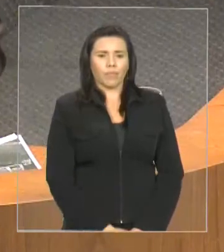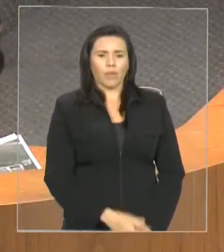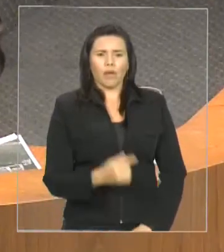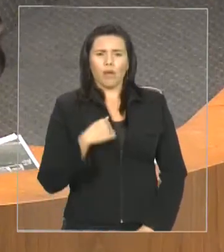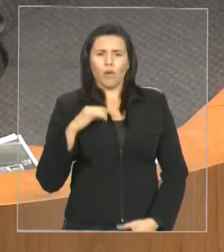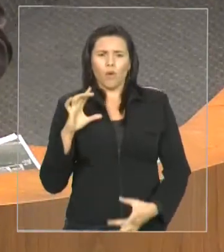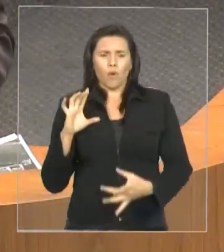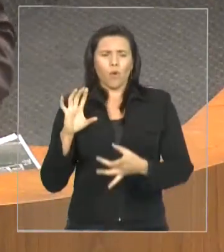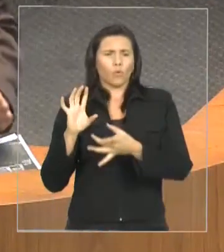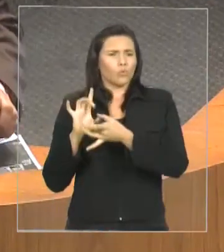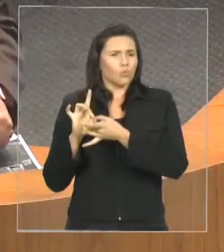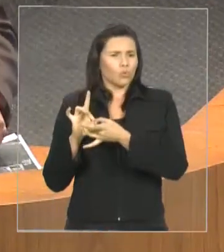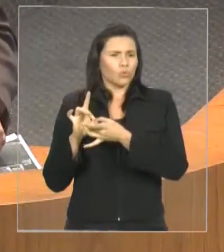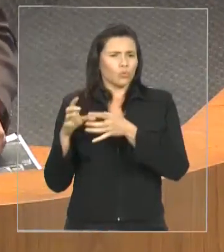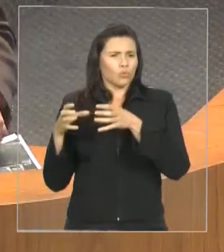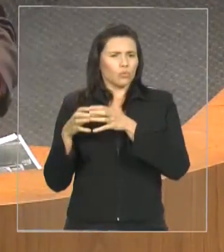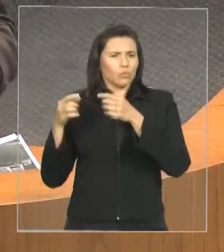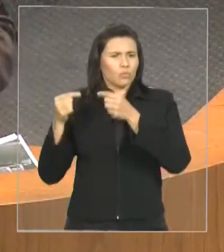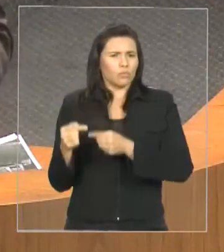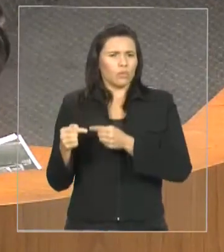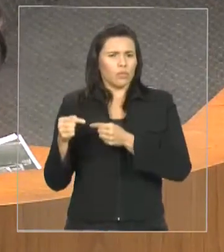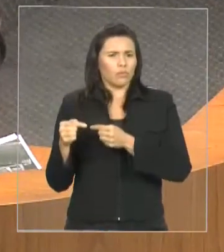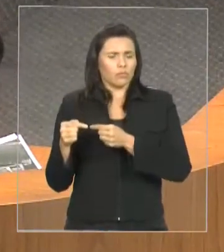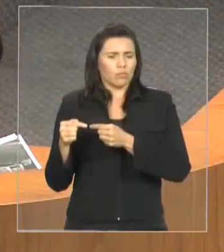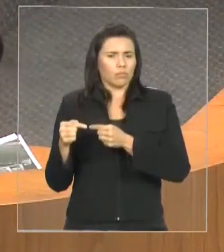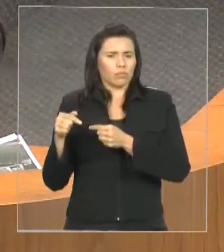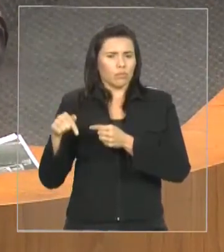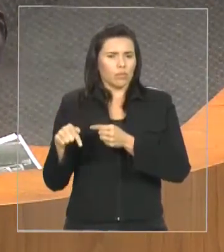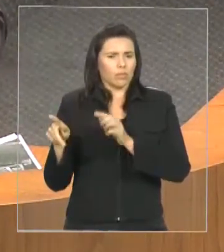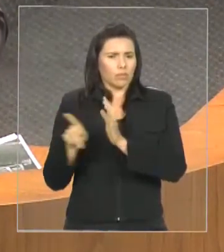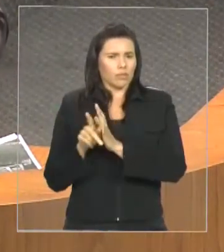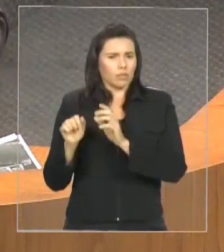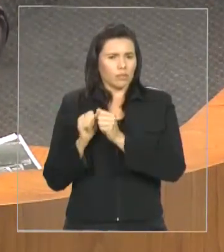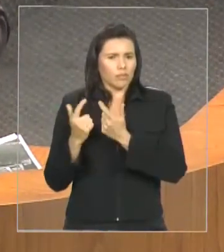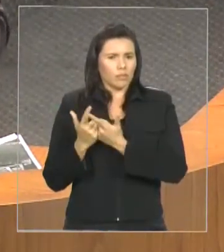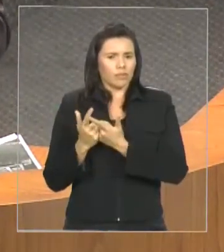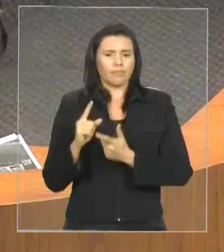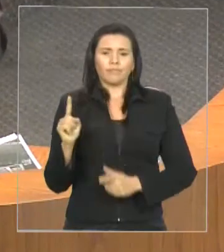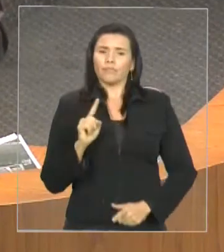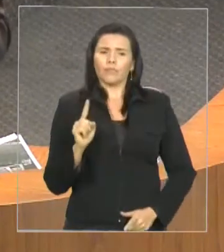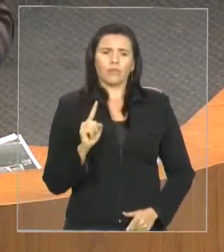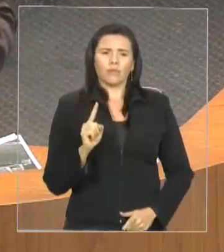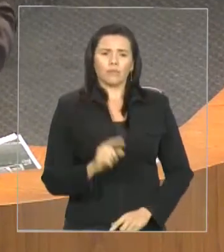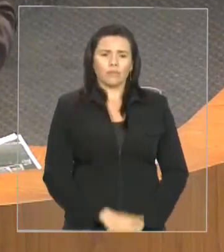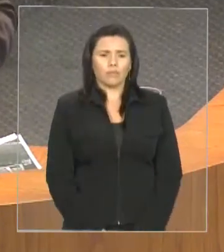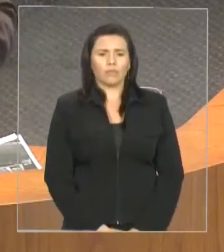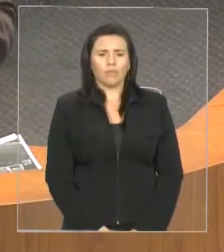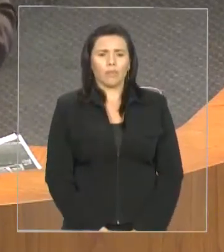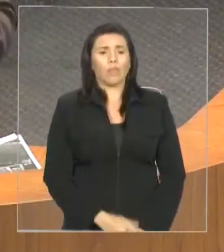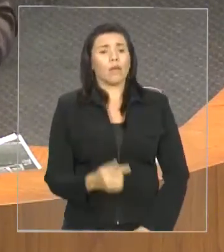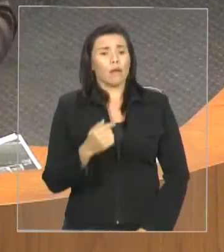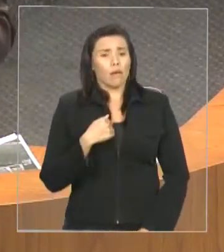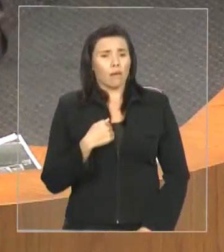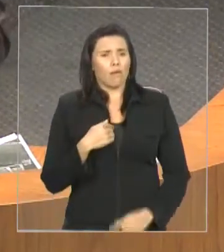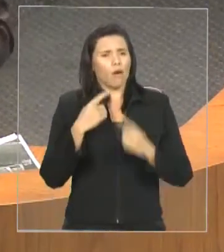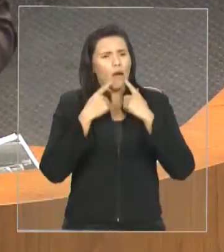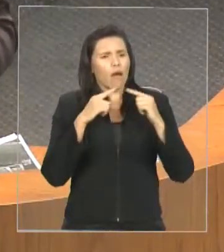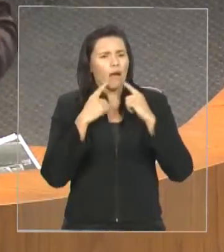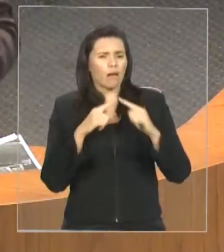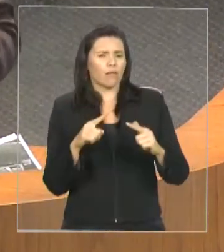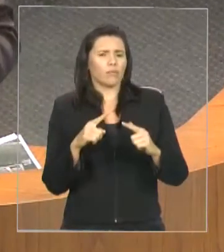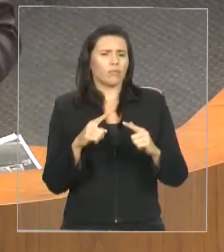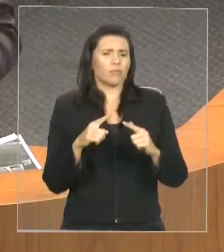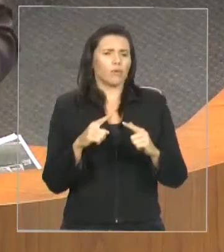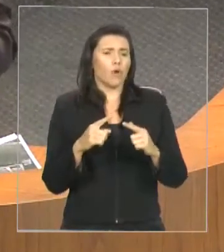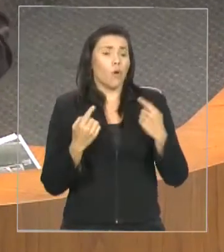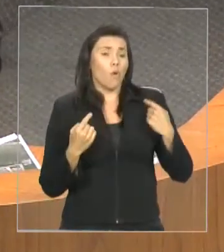casa, propriamente dito. Faz um trabalho de independência. Em muitos momentos fazemos oposição, mas oposição das ações,